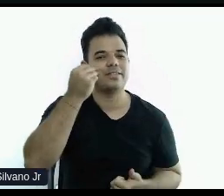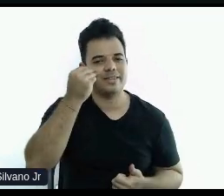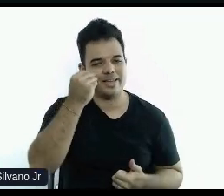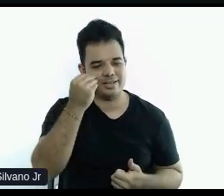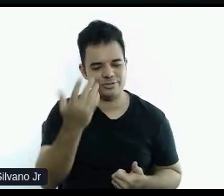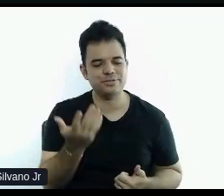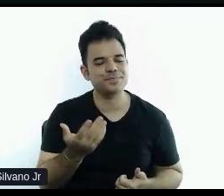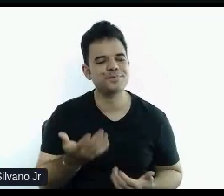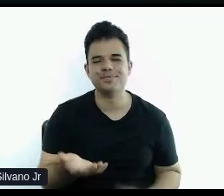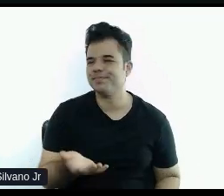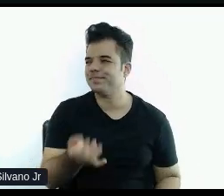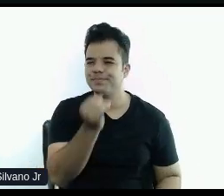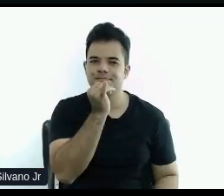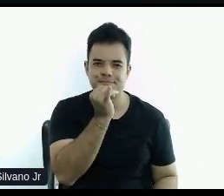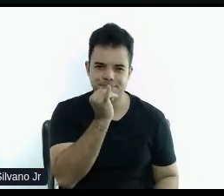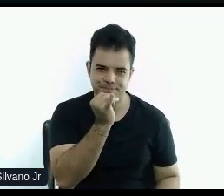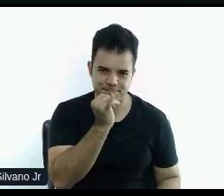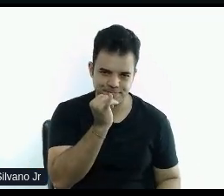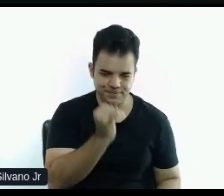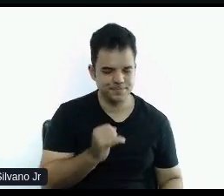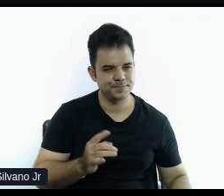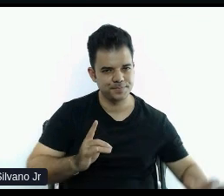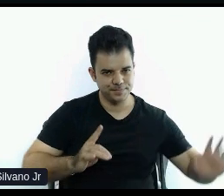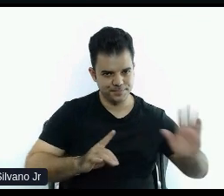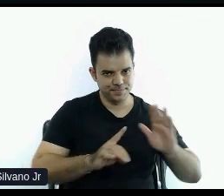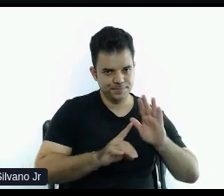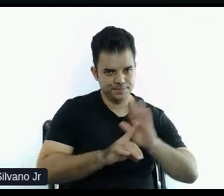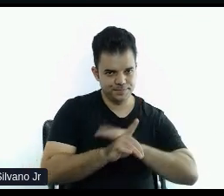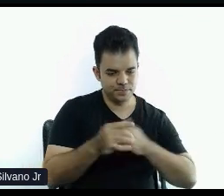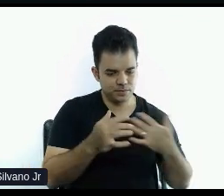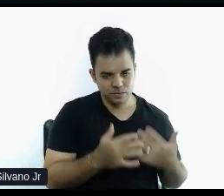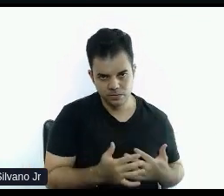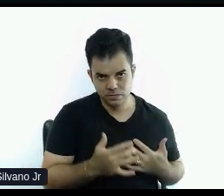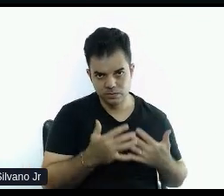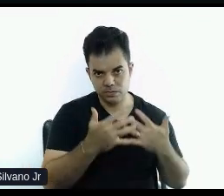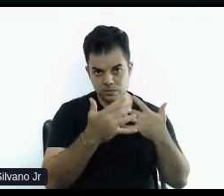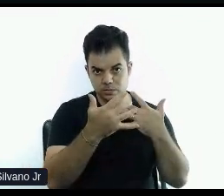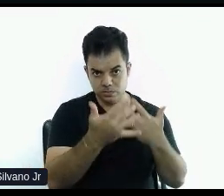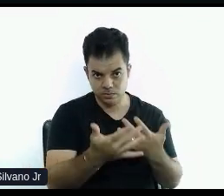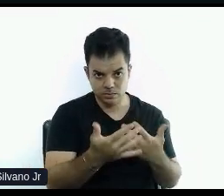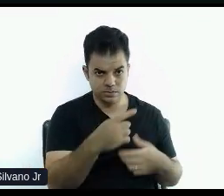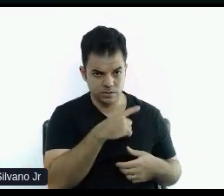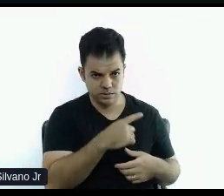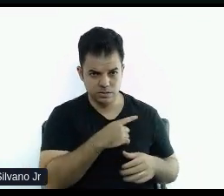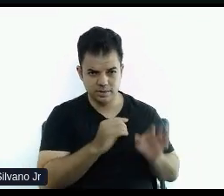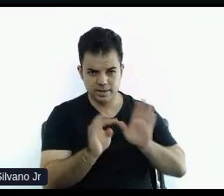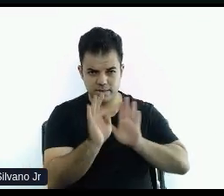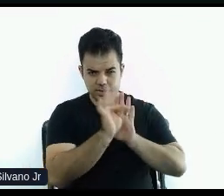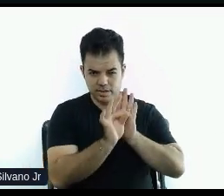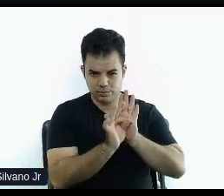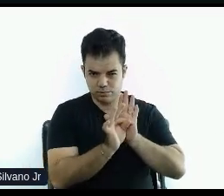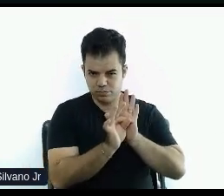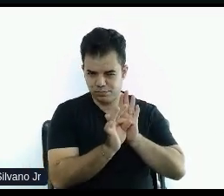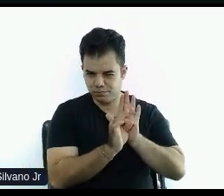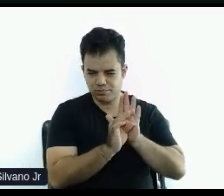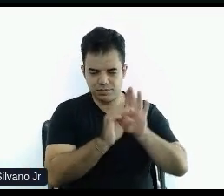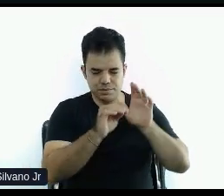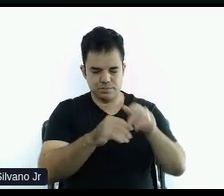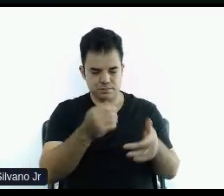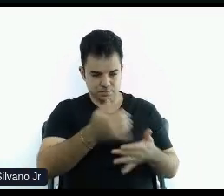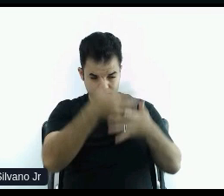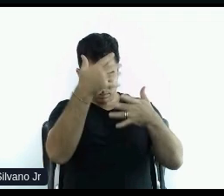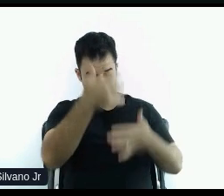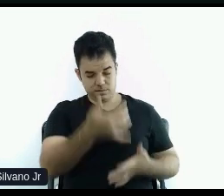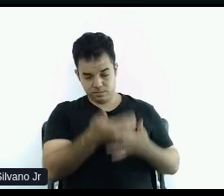exemplo, a gente faz perguntas como: é uma jornada que tem muito texto? Se é uma jornada que tem muito texto,